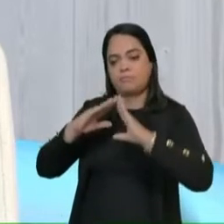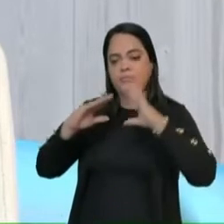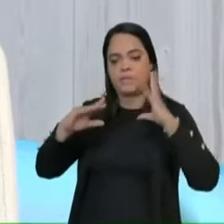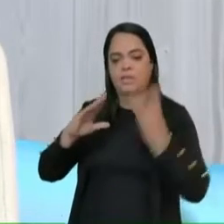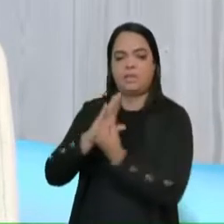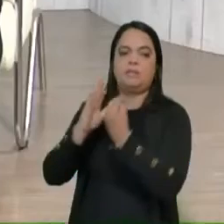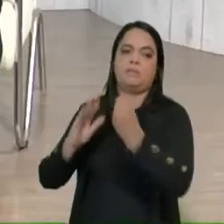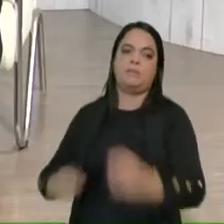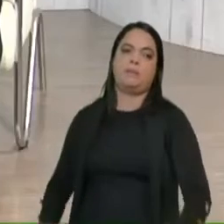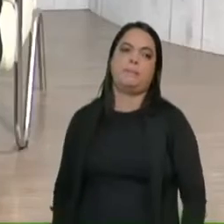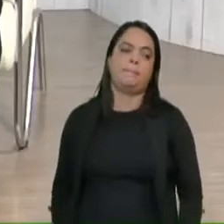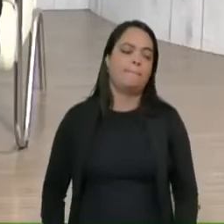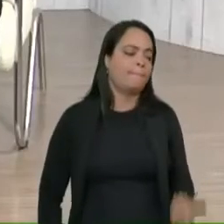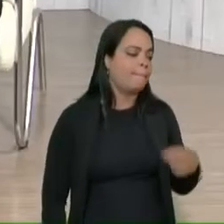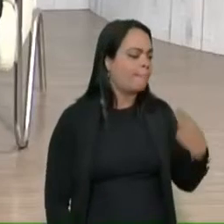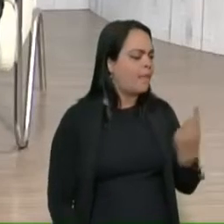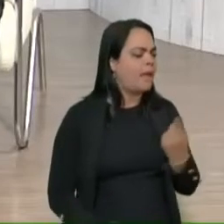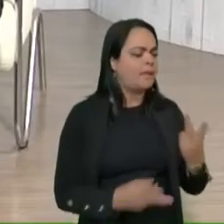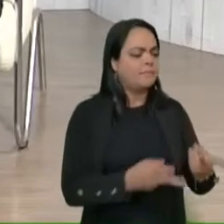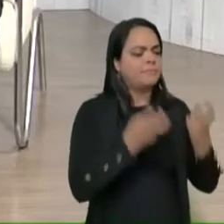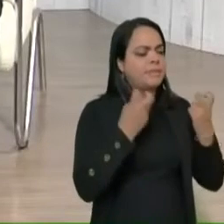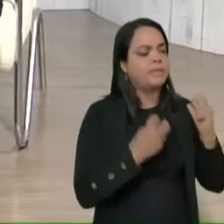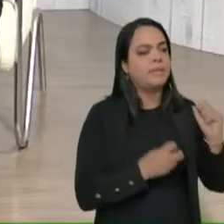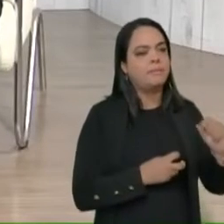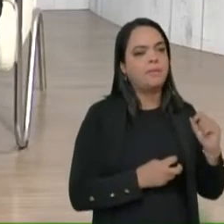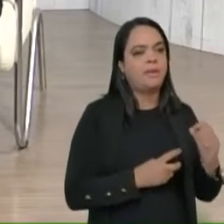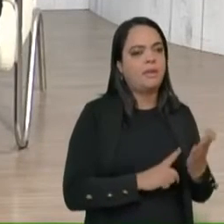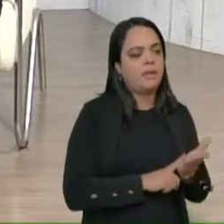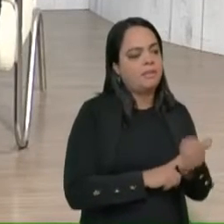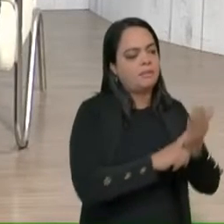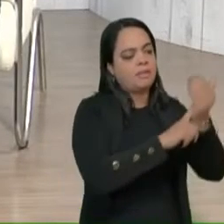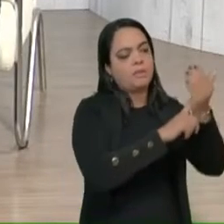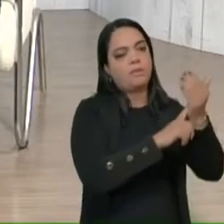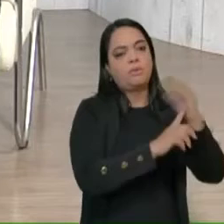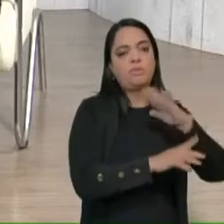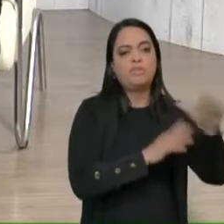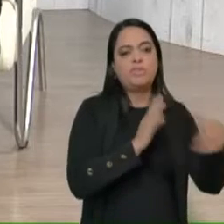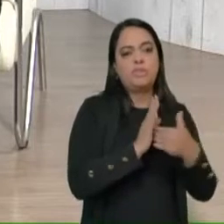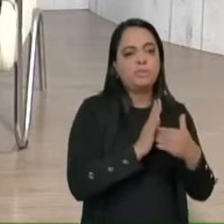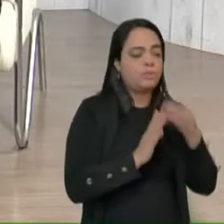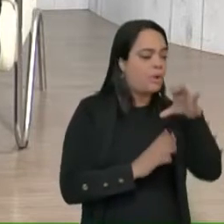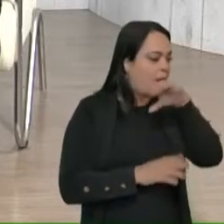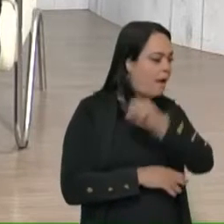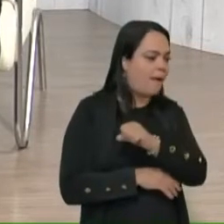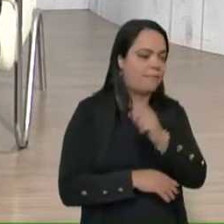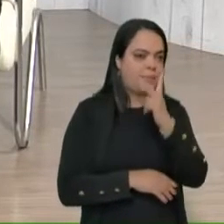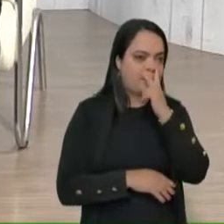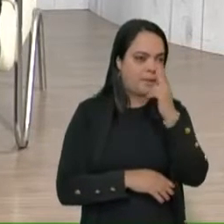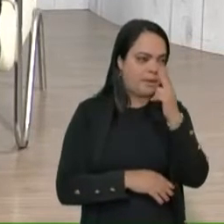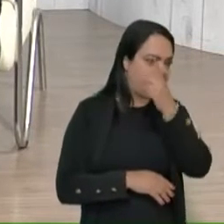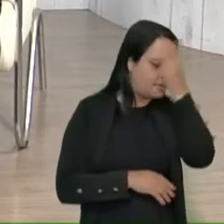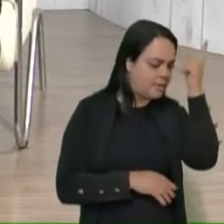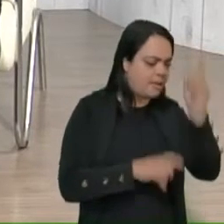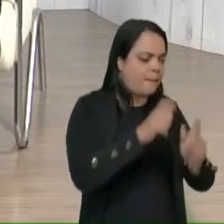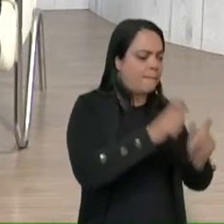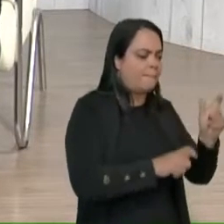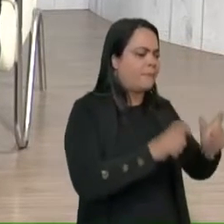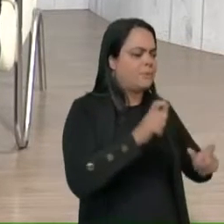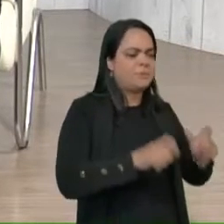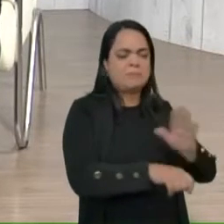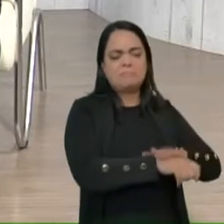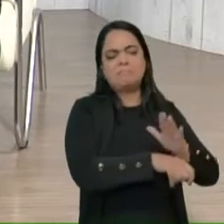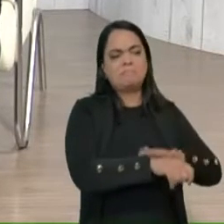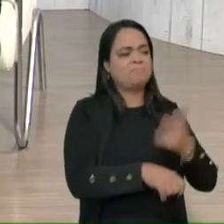igreja a gente percebe que com essa tecnologia tá tudo mais rápido né as pessoas estão sem